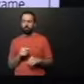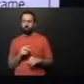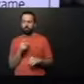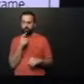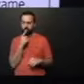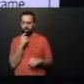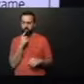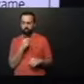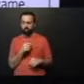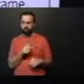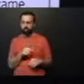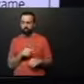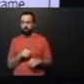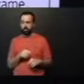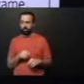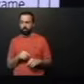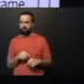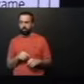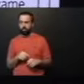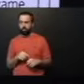reflexo, som de KS,